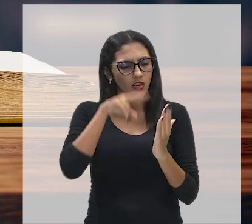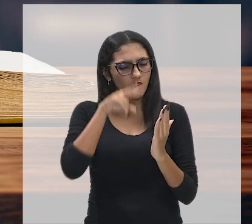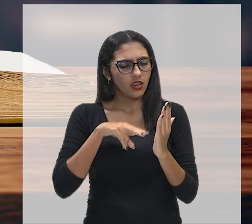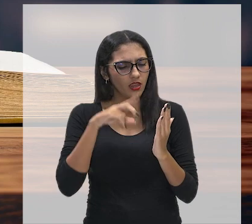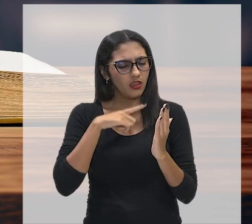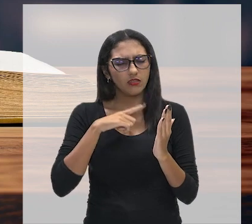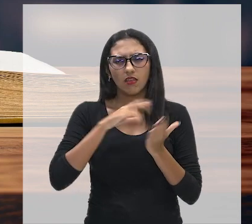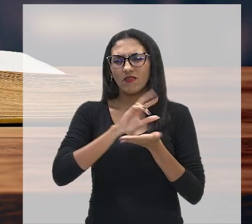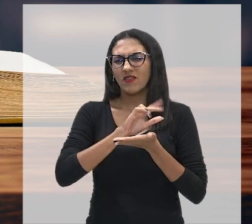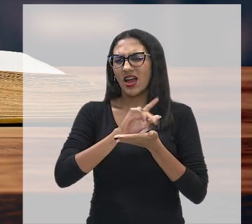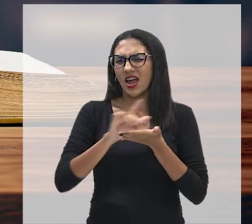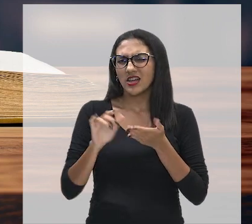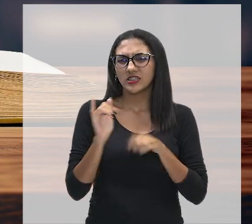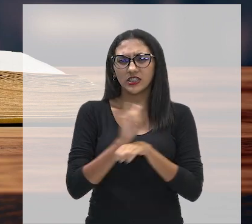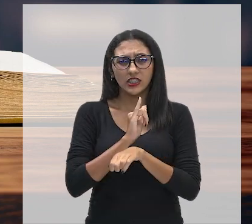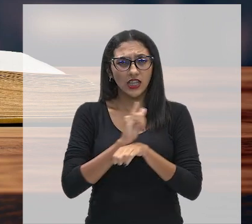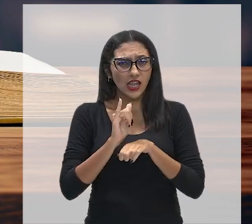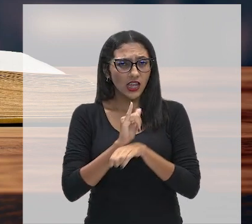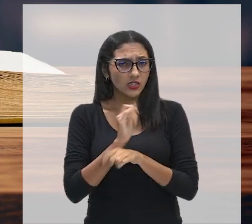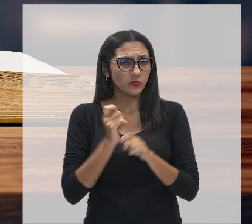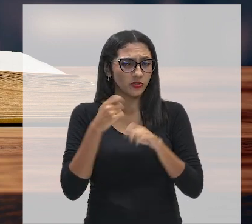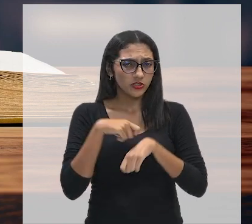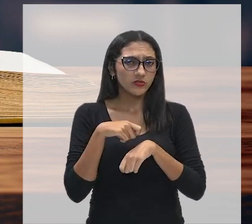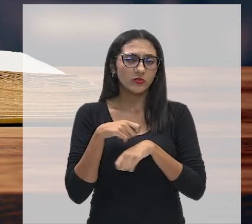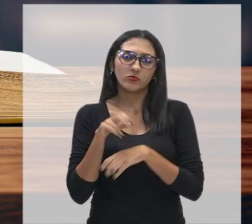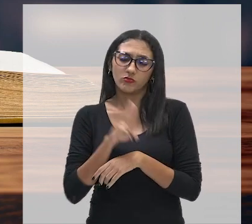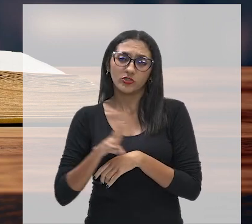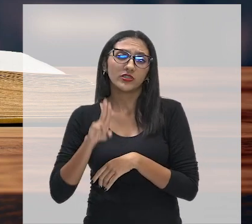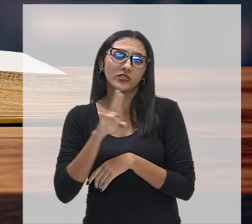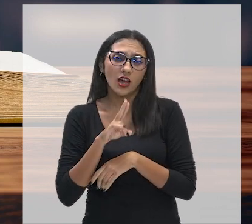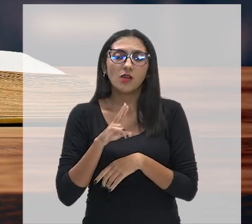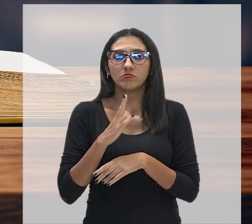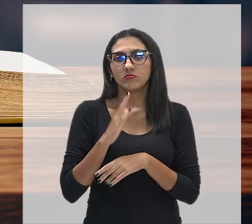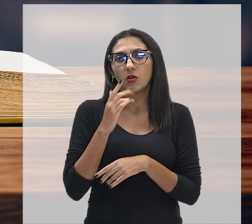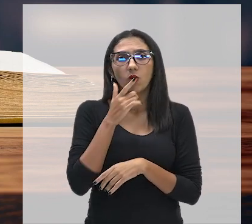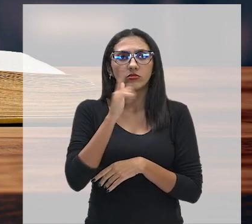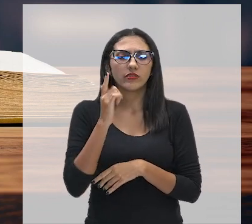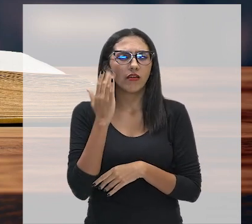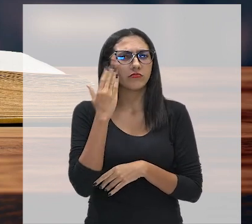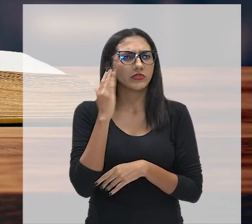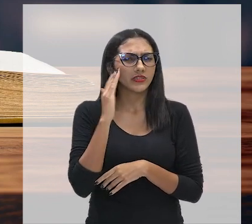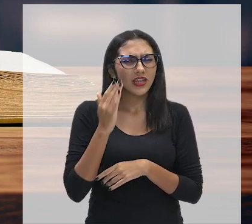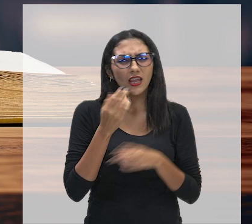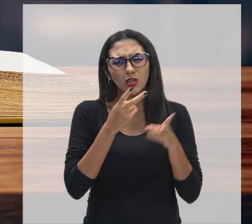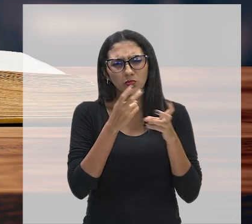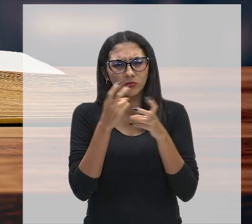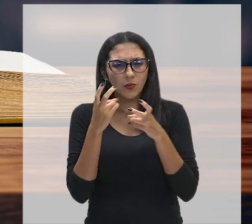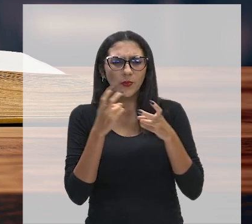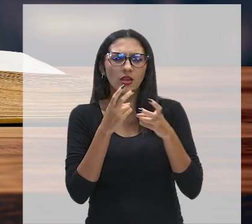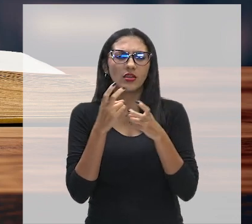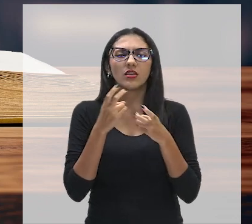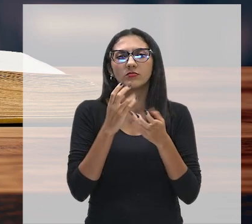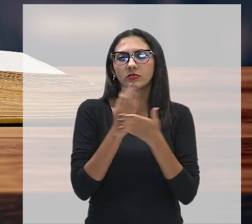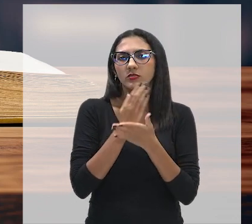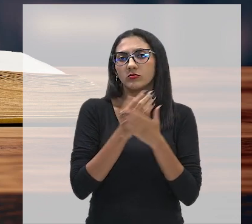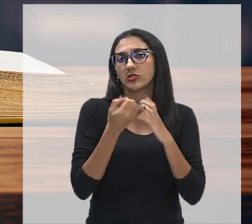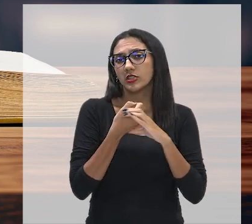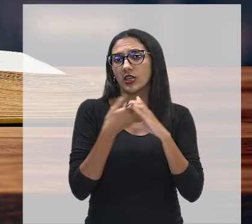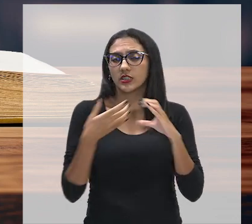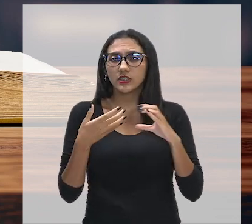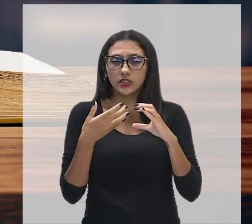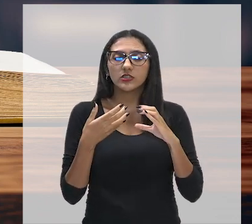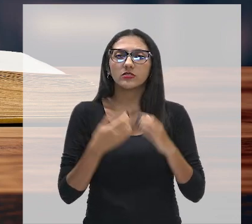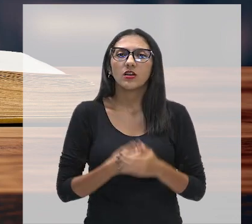leitura existem várias ferramentas que você pode usar para conseguir interpretar